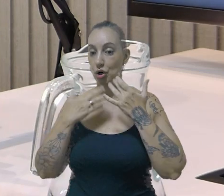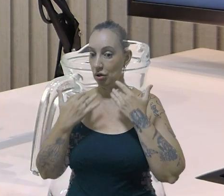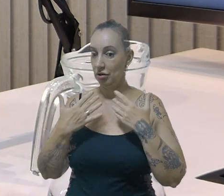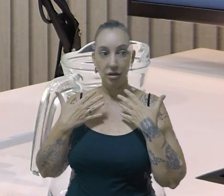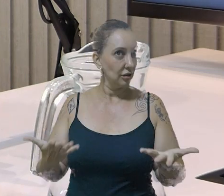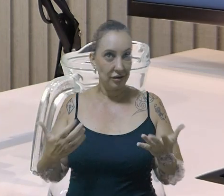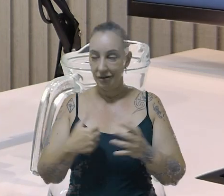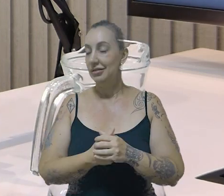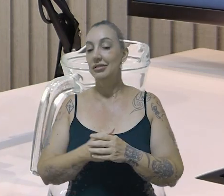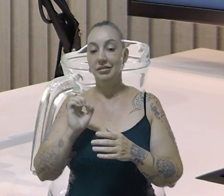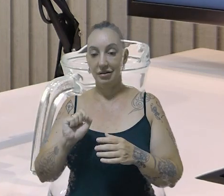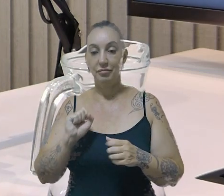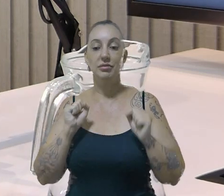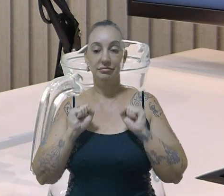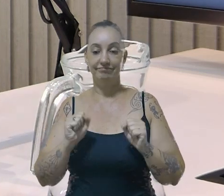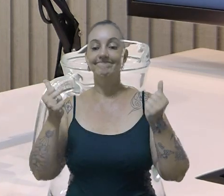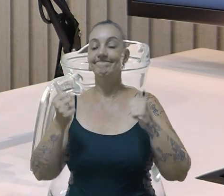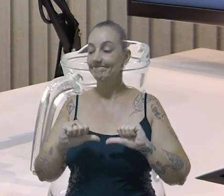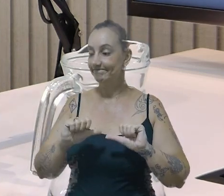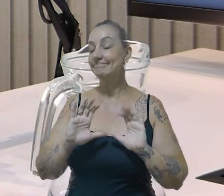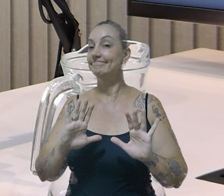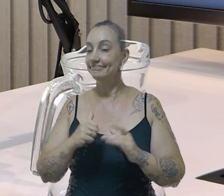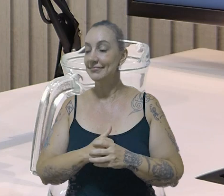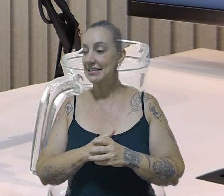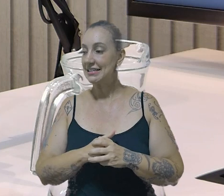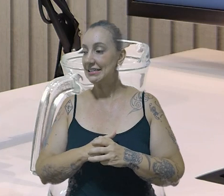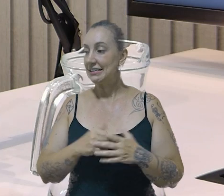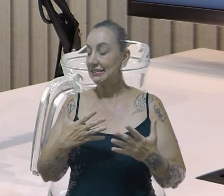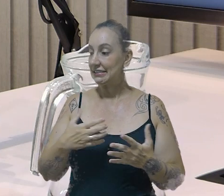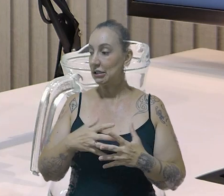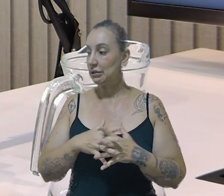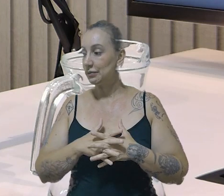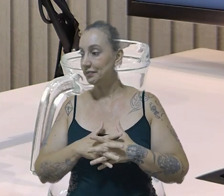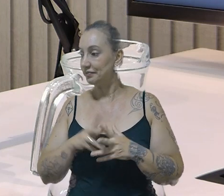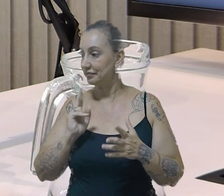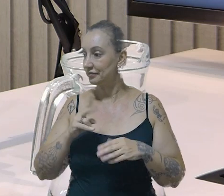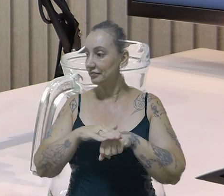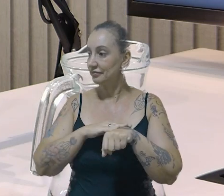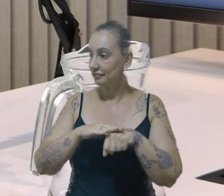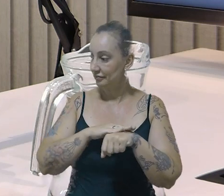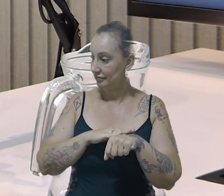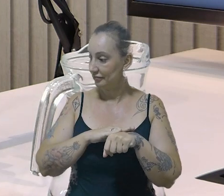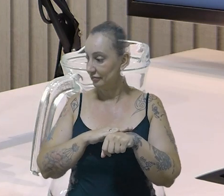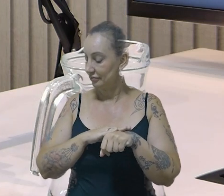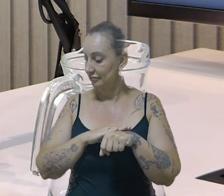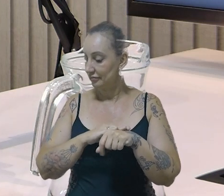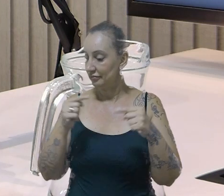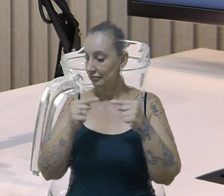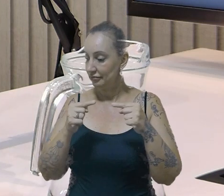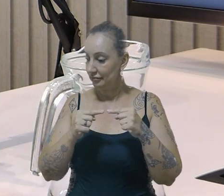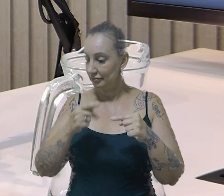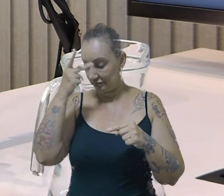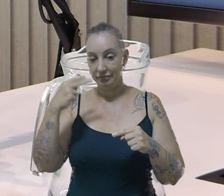isso posso estragar então eu Eu Sempre converso muito e me alinho muito porque a pessoa não